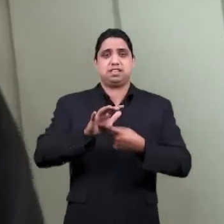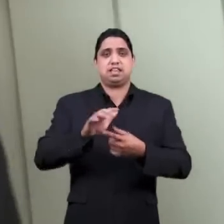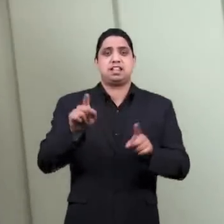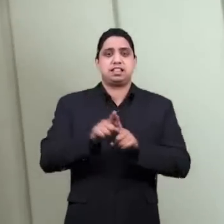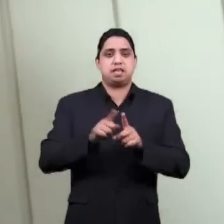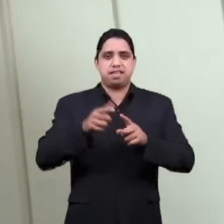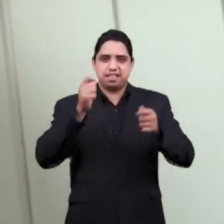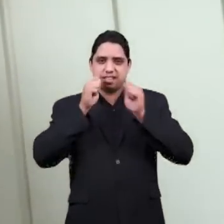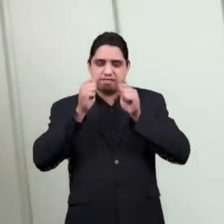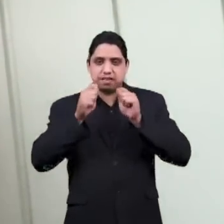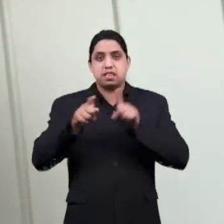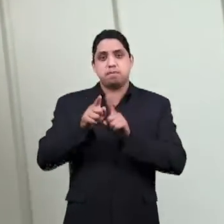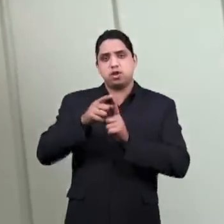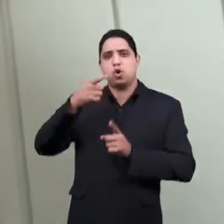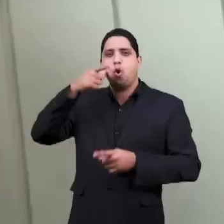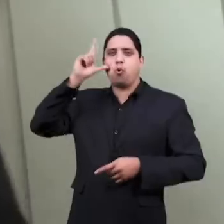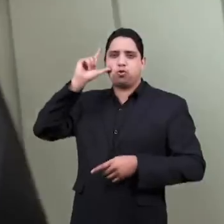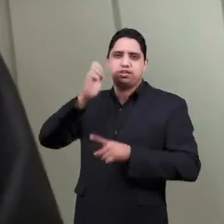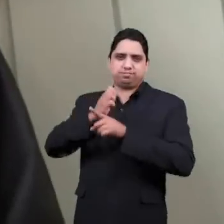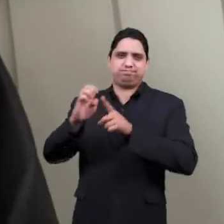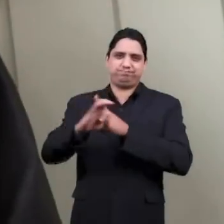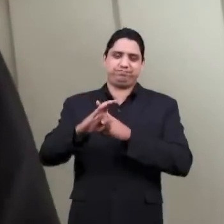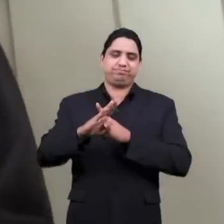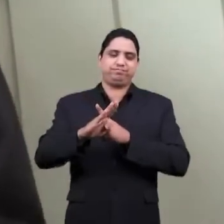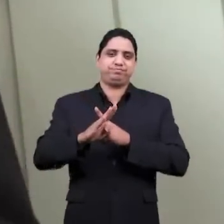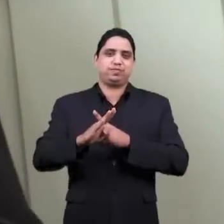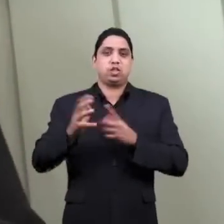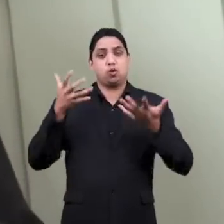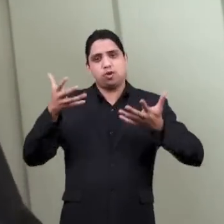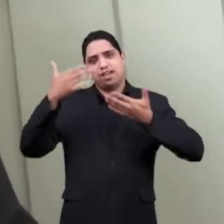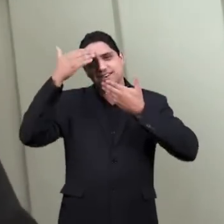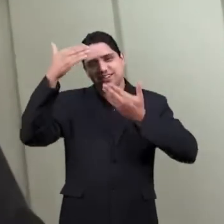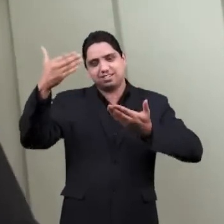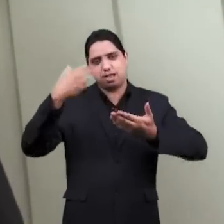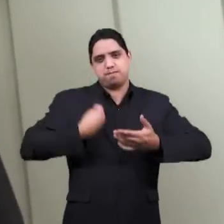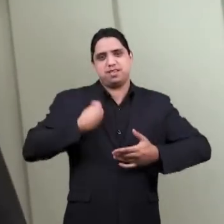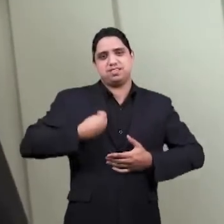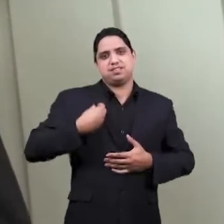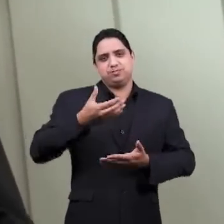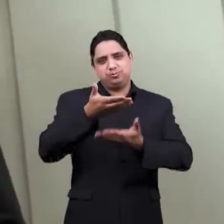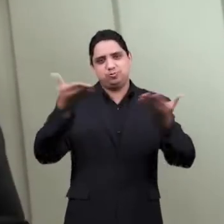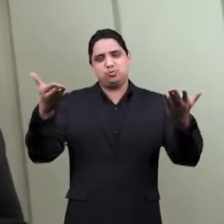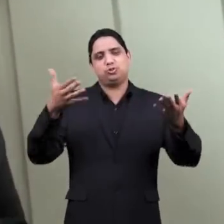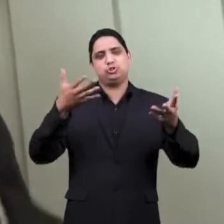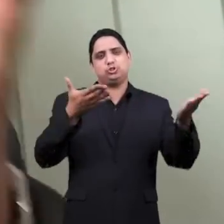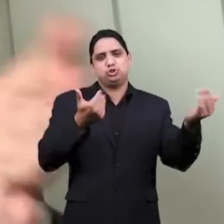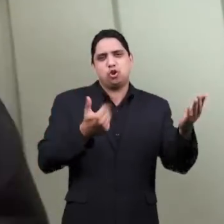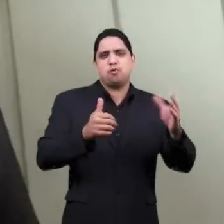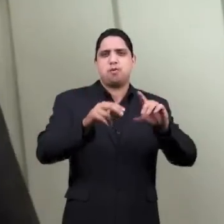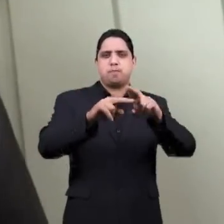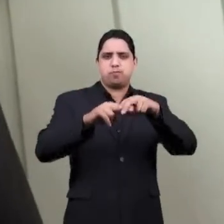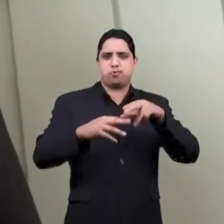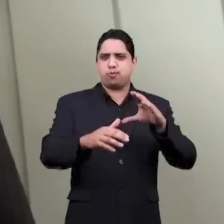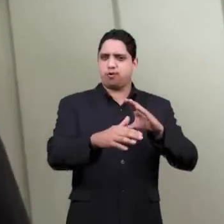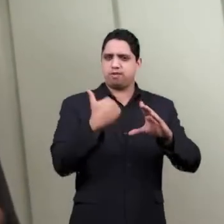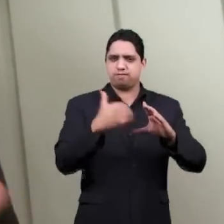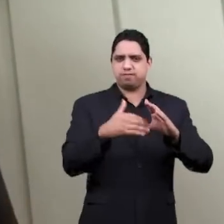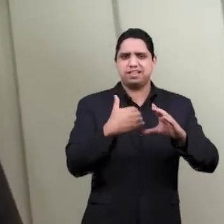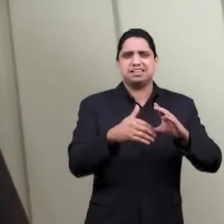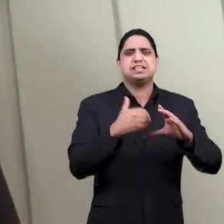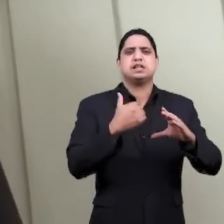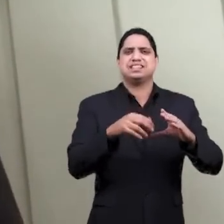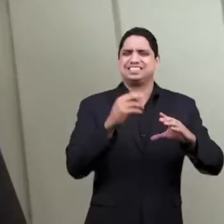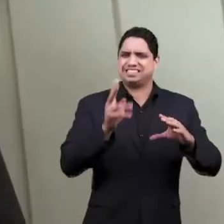a entrevista, além dos de ontem, na Escola Bíblica Dominical. Eu quero agradecer a participação dos nossos jovens pelo envio dos vídeos.